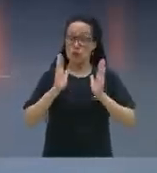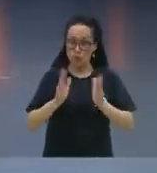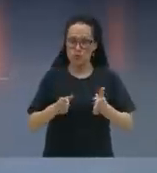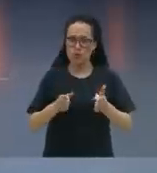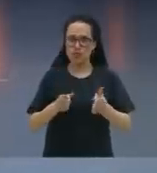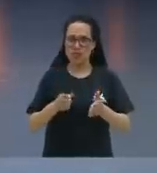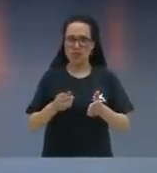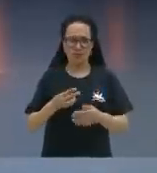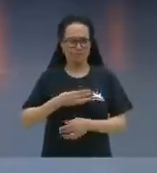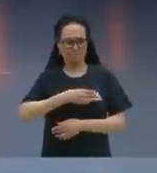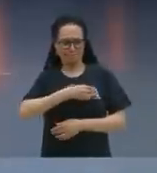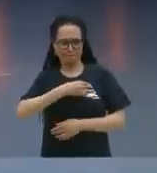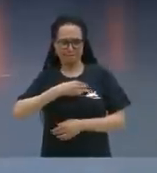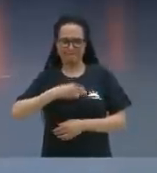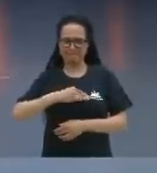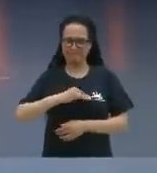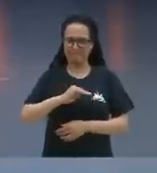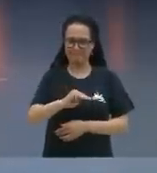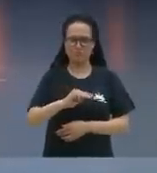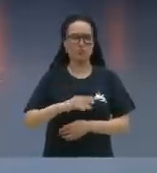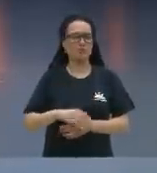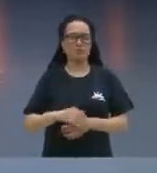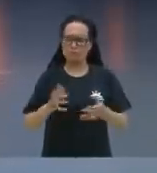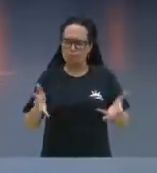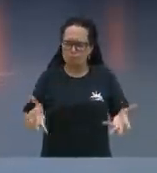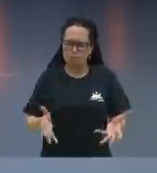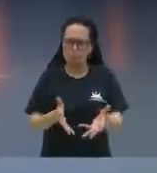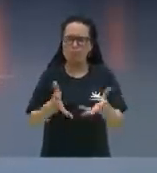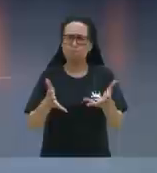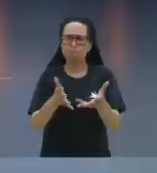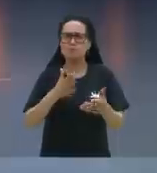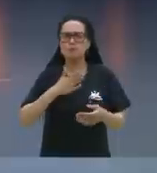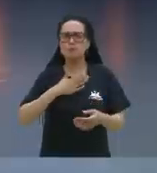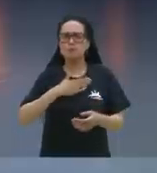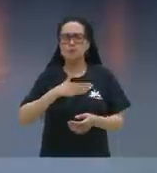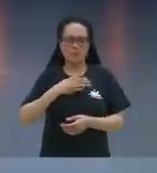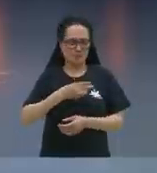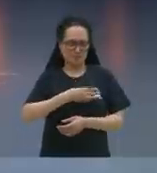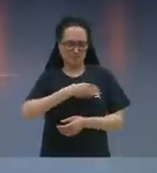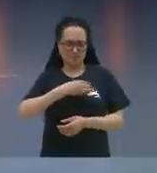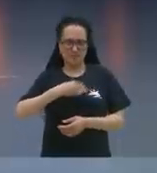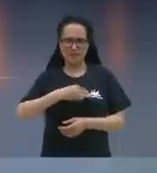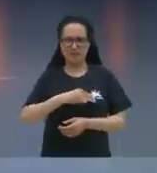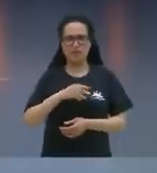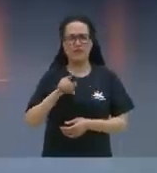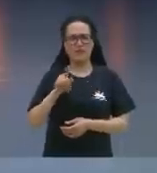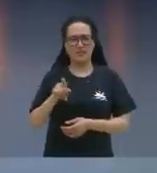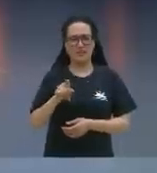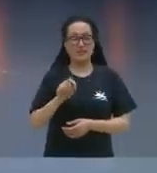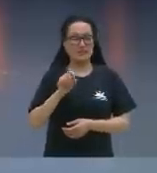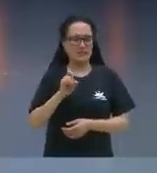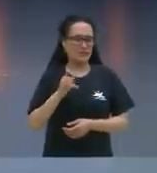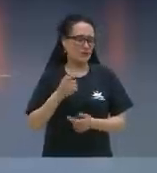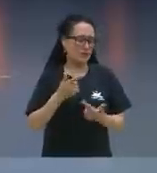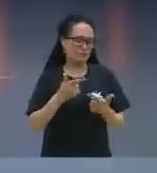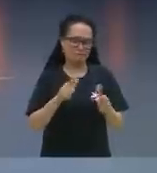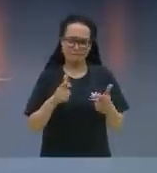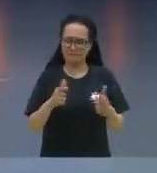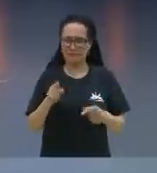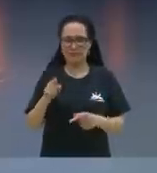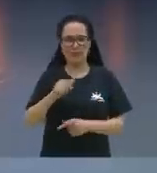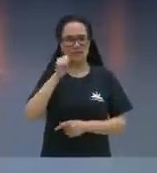A maior incentivadora da minha missão é ela. Eu não seria nada na vida sem essa mulher maravilhosa.